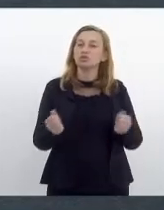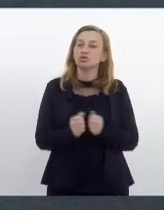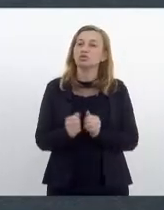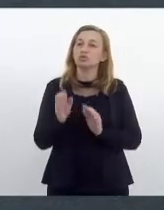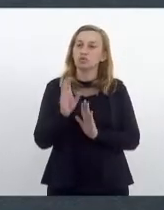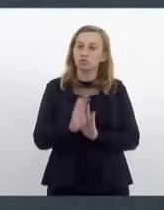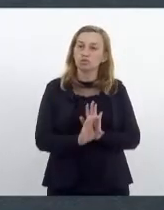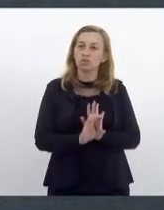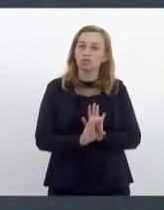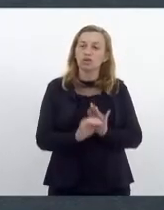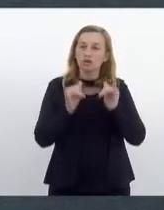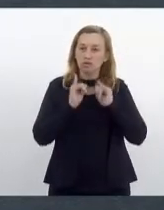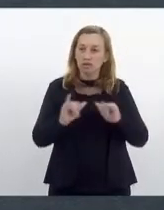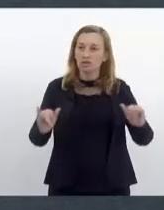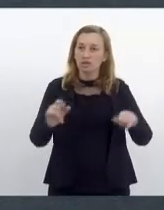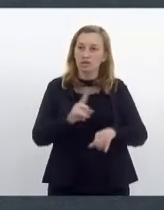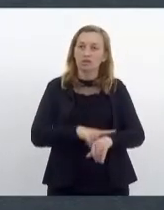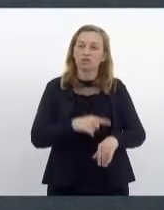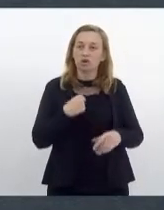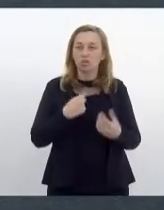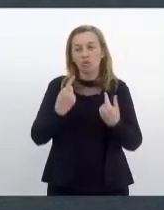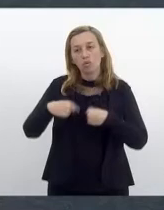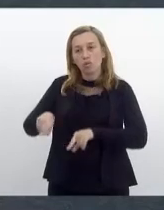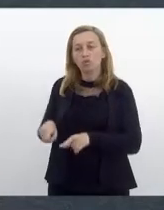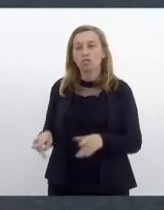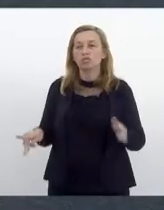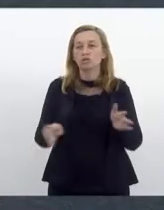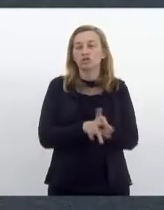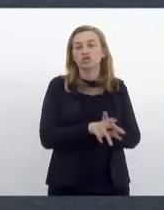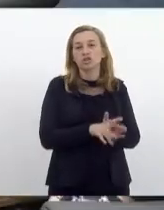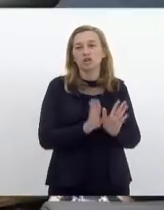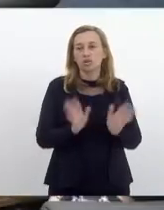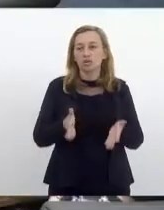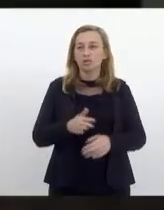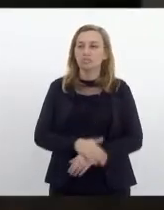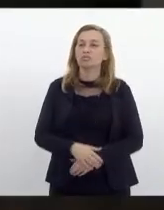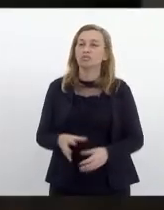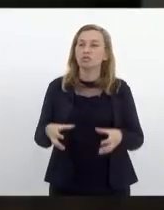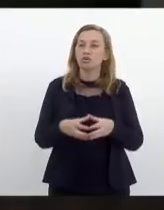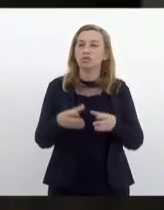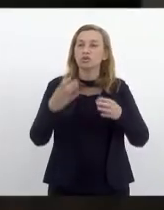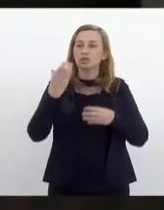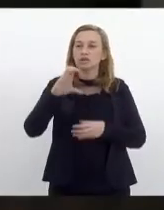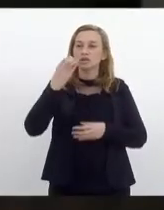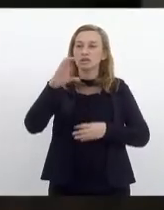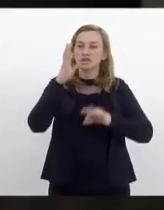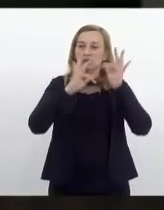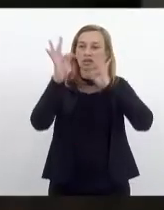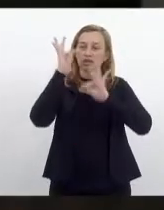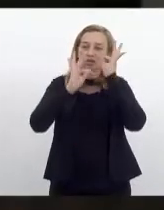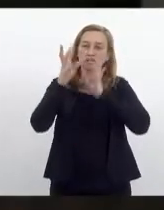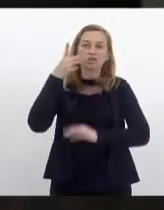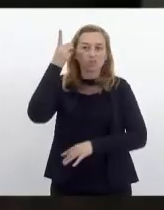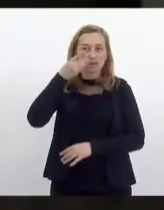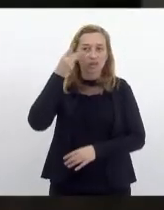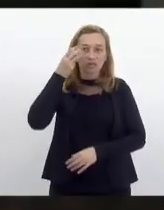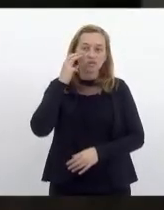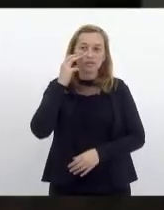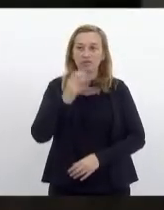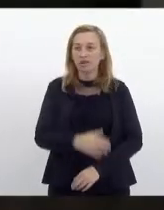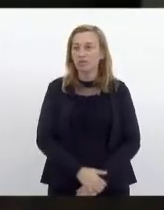emendas, declarando que, nesse momento, eu sou contrário ao projeto tal qual ele está. Pela Comissão de Ciência e Tecnologia, deputado Valdec